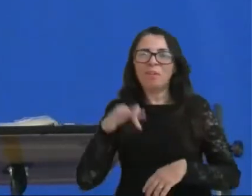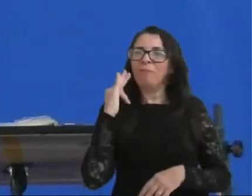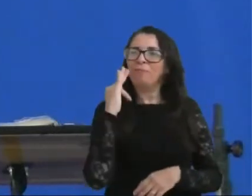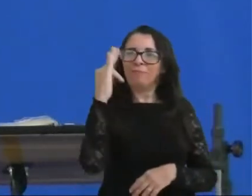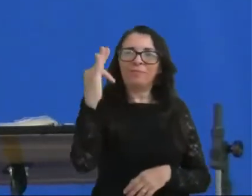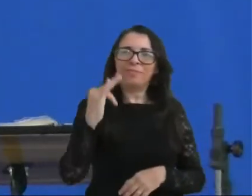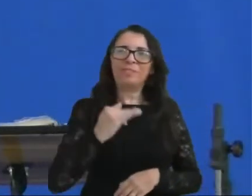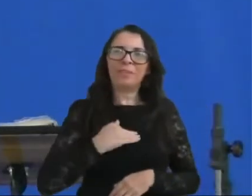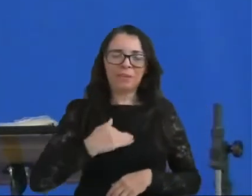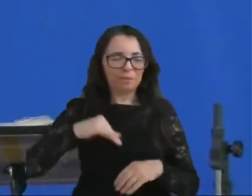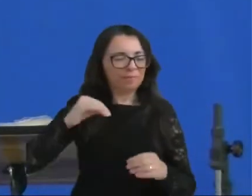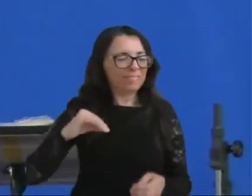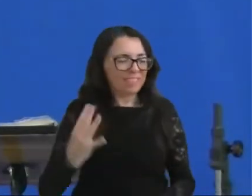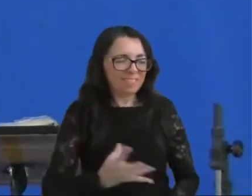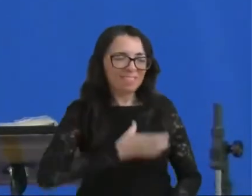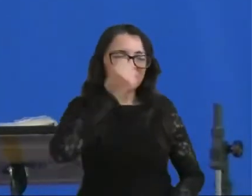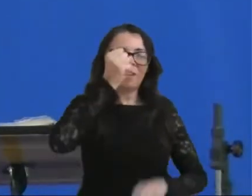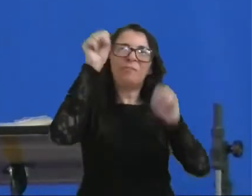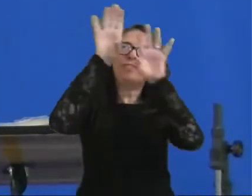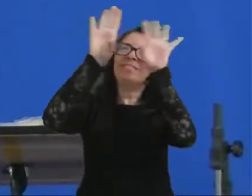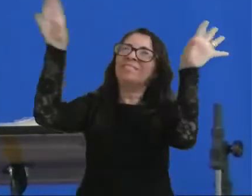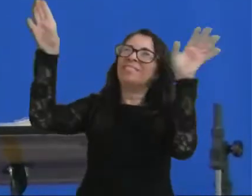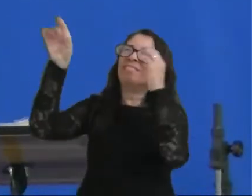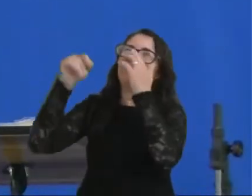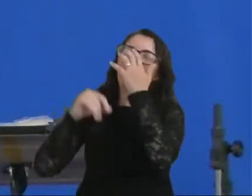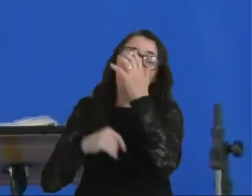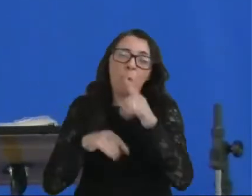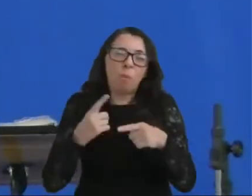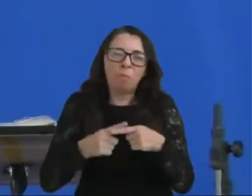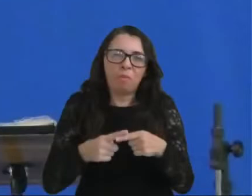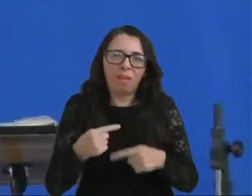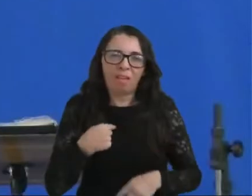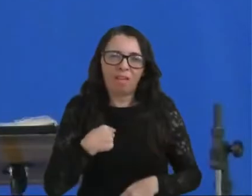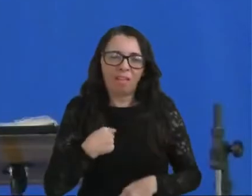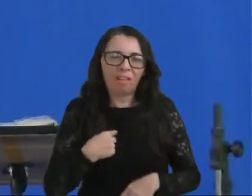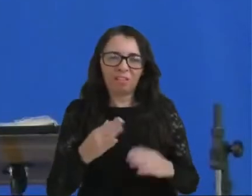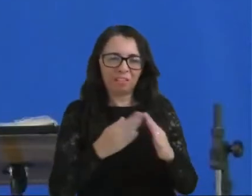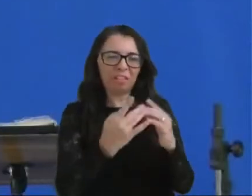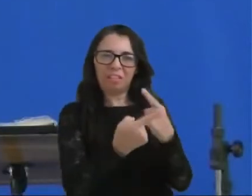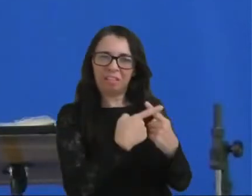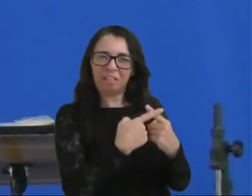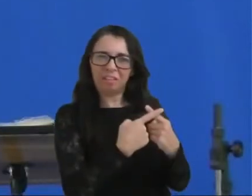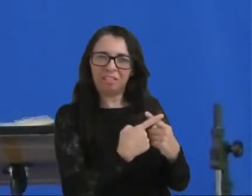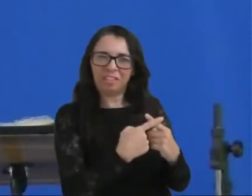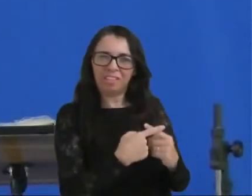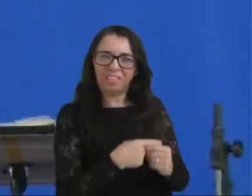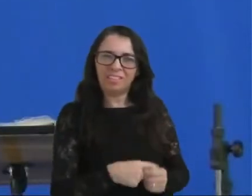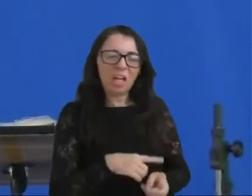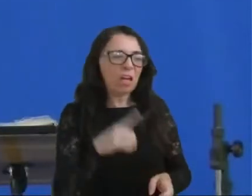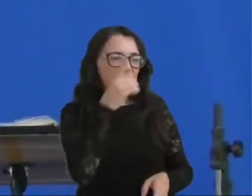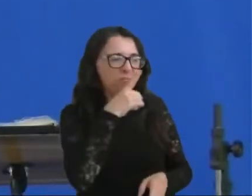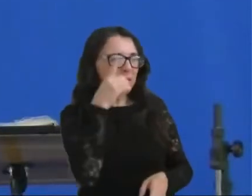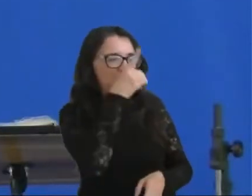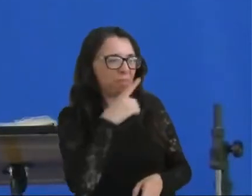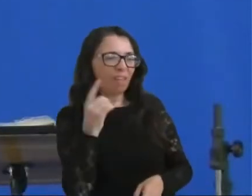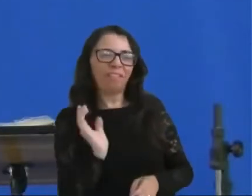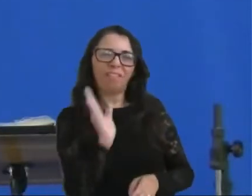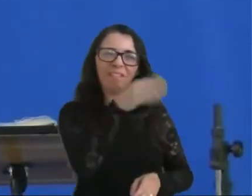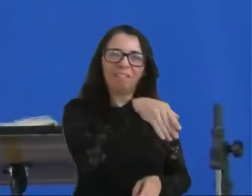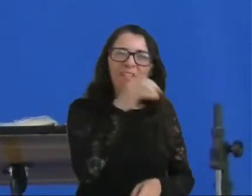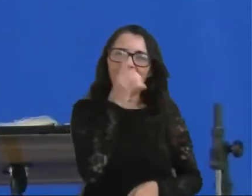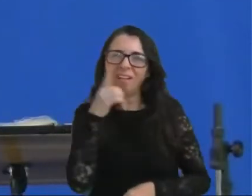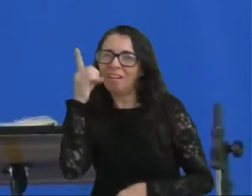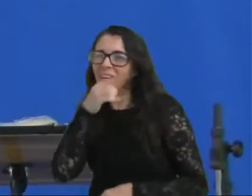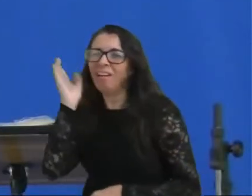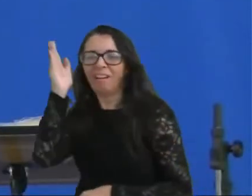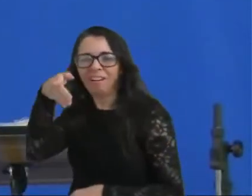Exatamente, você pode estar perdido na casa do Pai. Você precisa se encontrar, você precisa voltar à prática da primeira